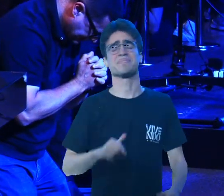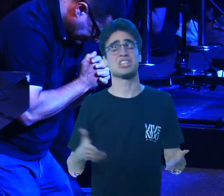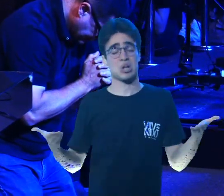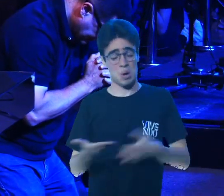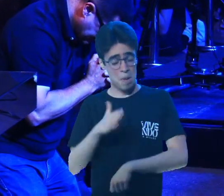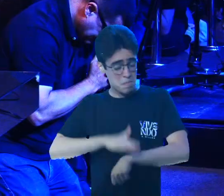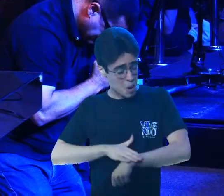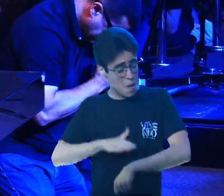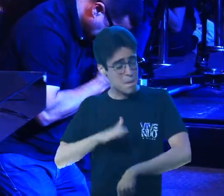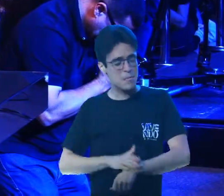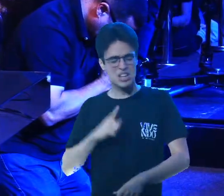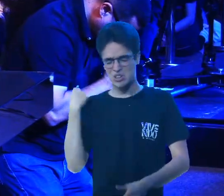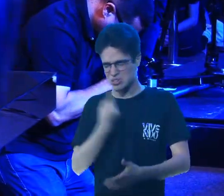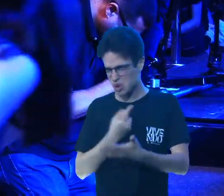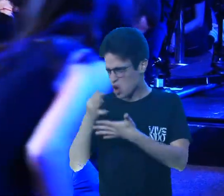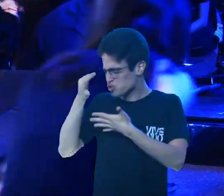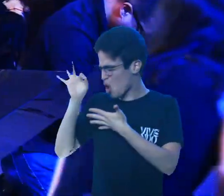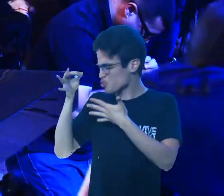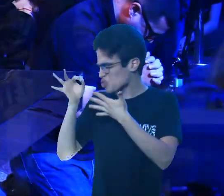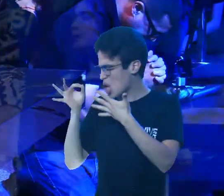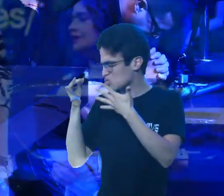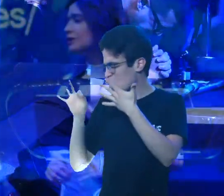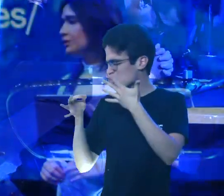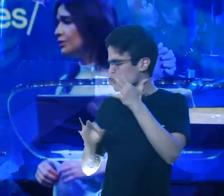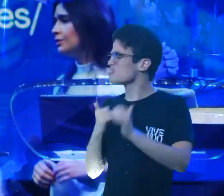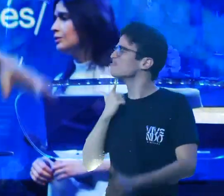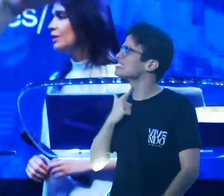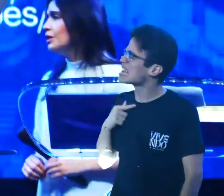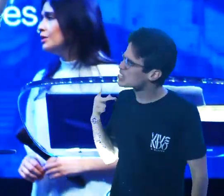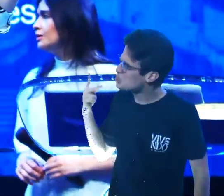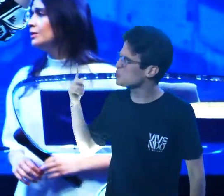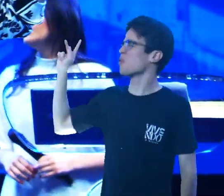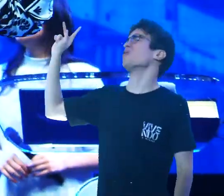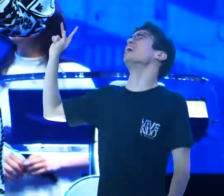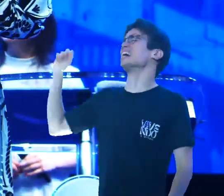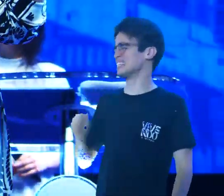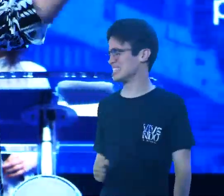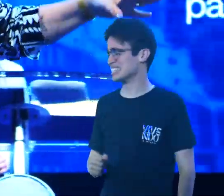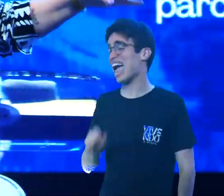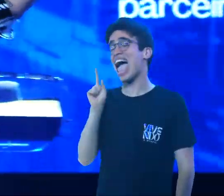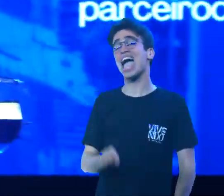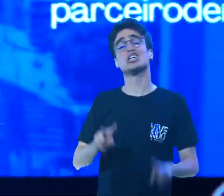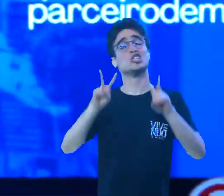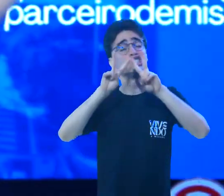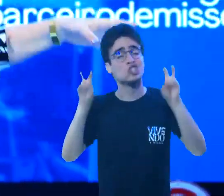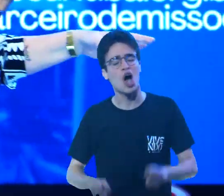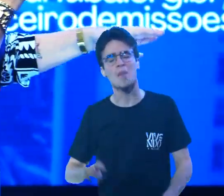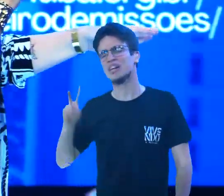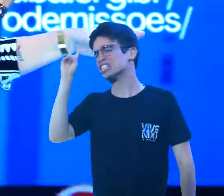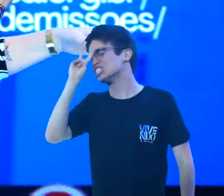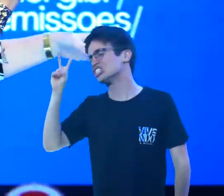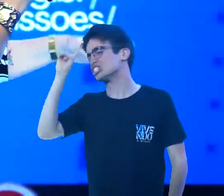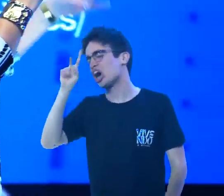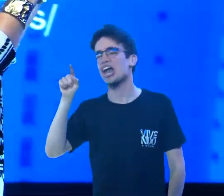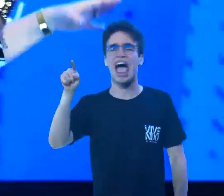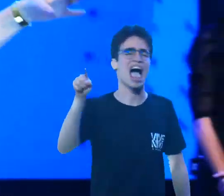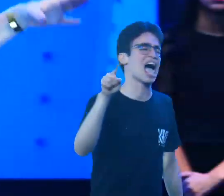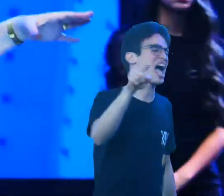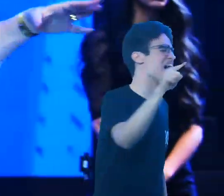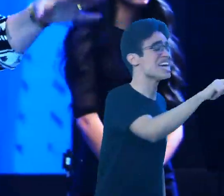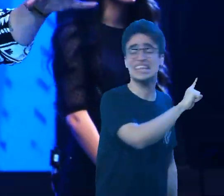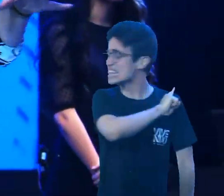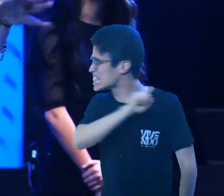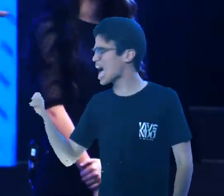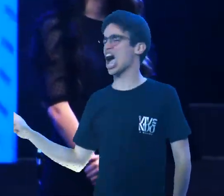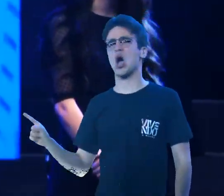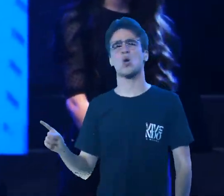de conferir o teu coração. Não é apenas sobre histórias dos outros. O Senhor